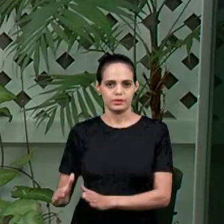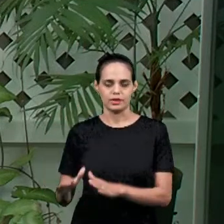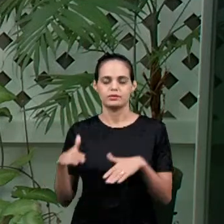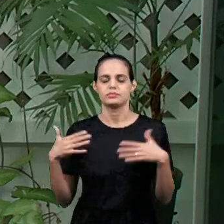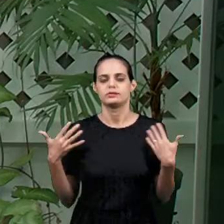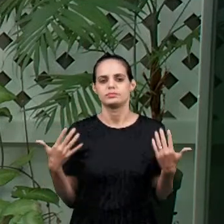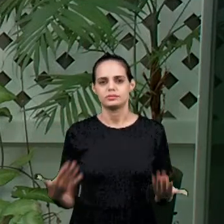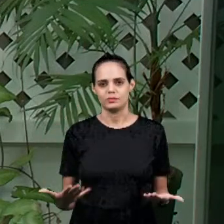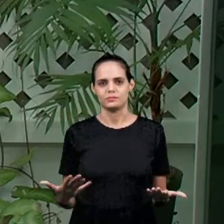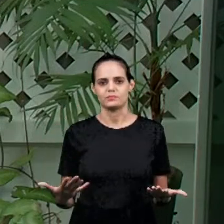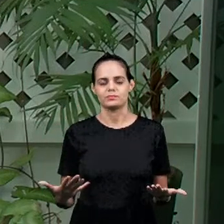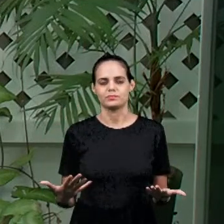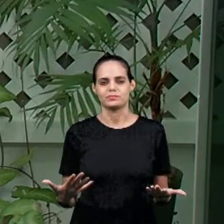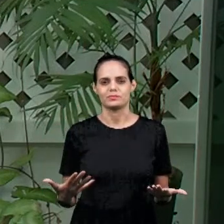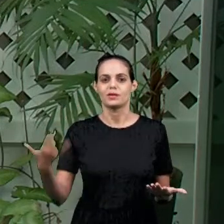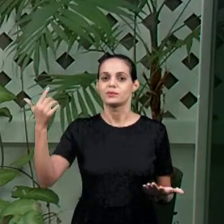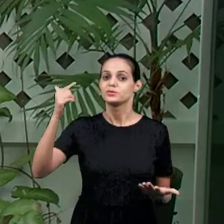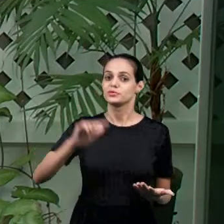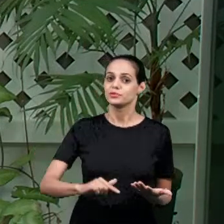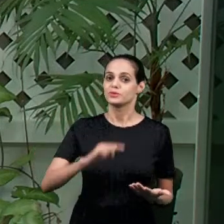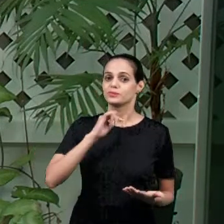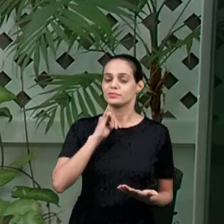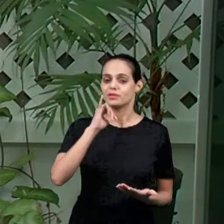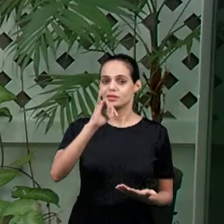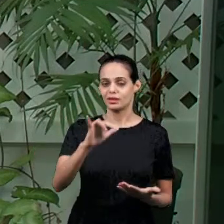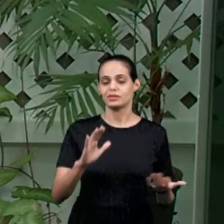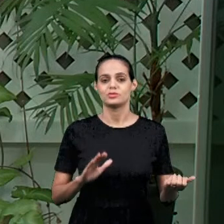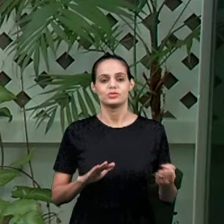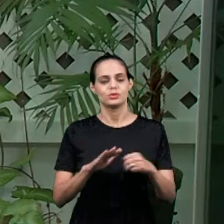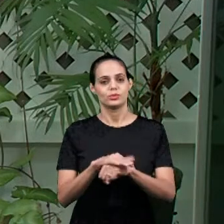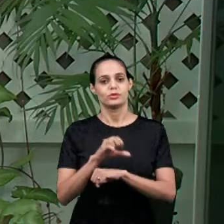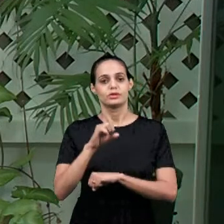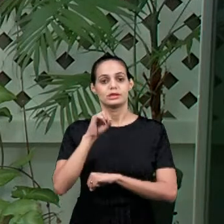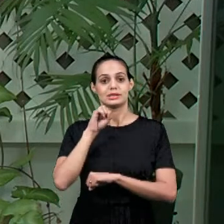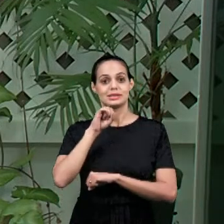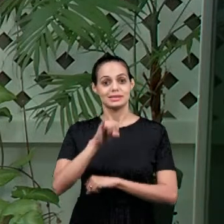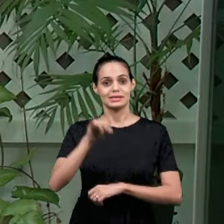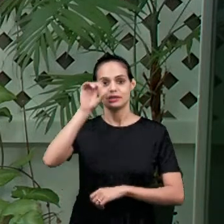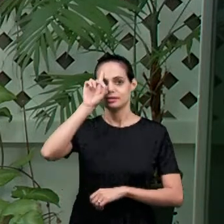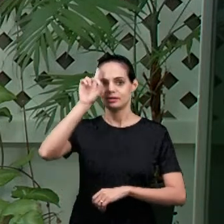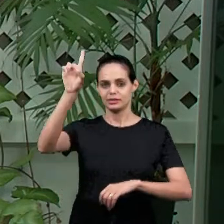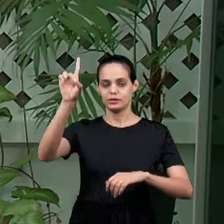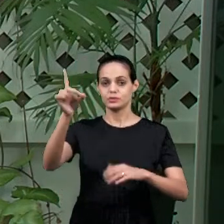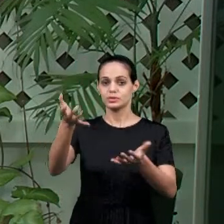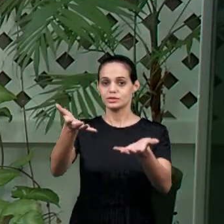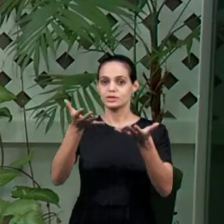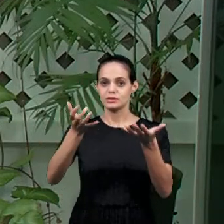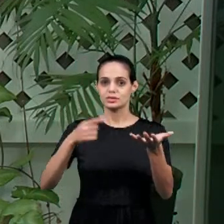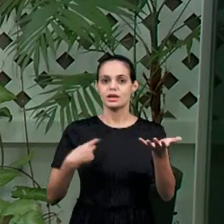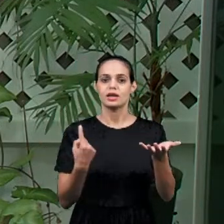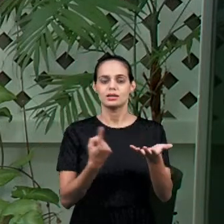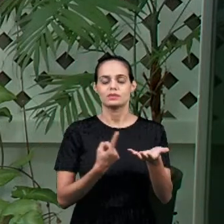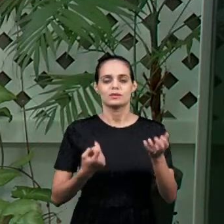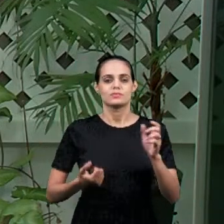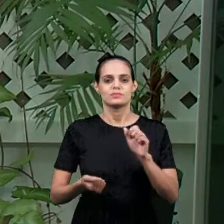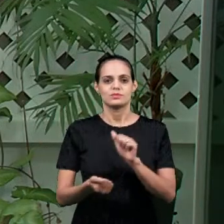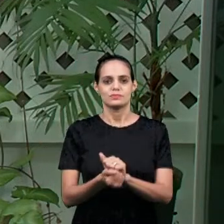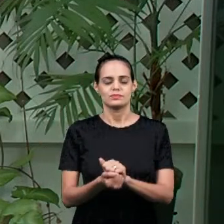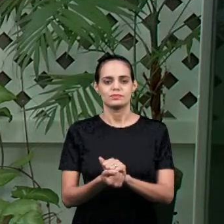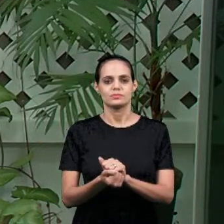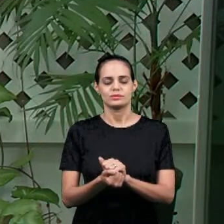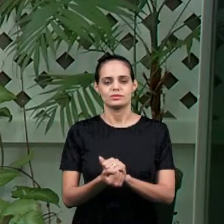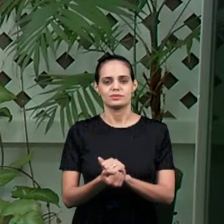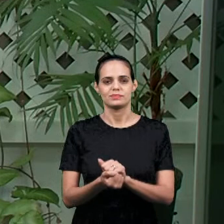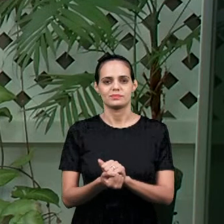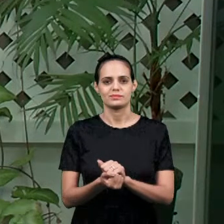amados, mais uma vez, à noite, se Deus permitir, estaremos com os nossos irmãos de volta.